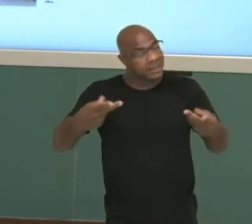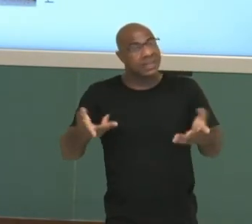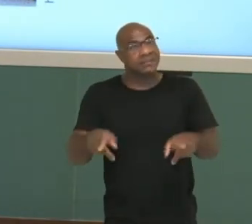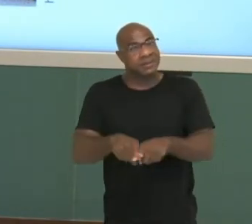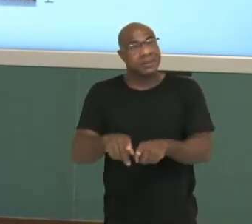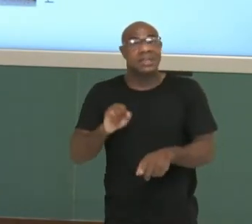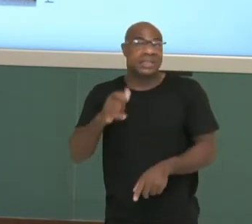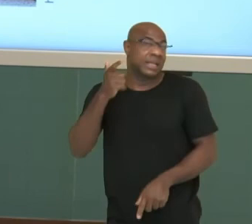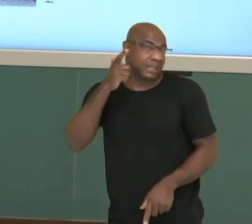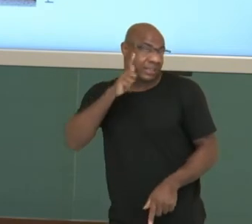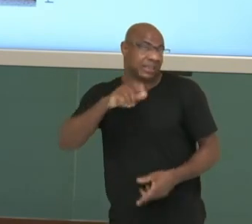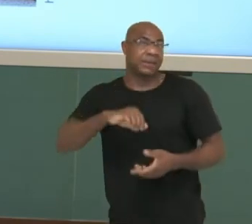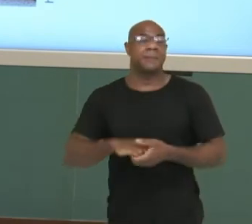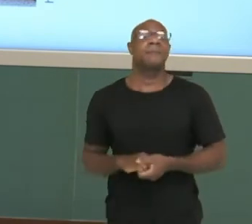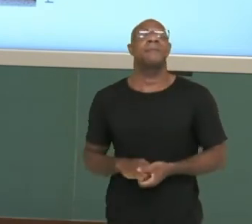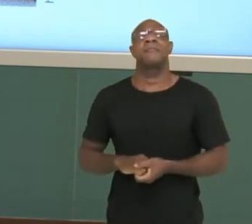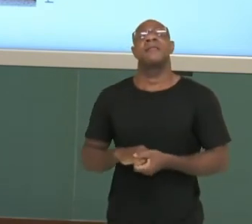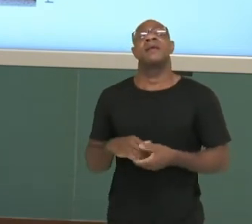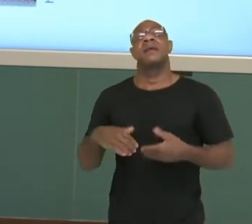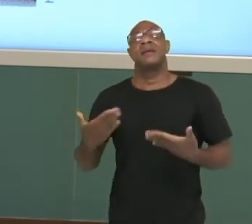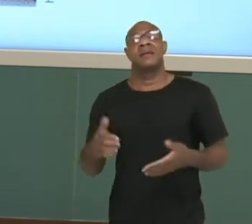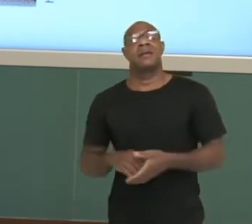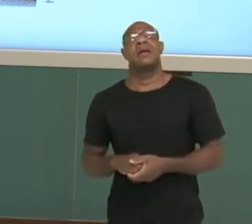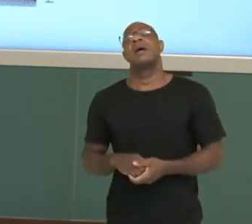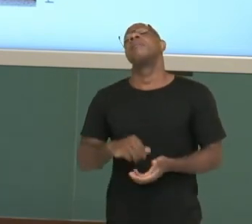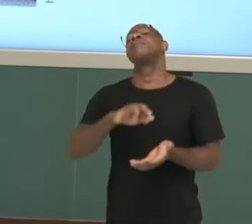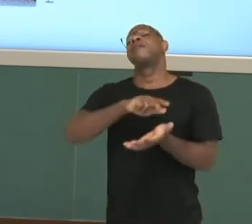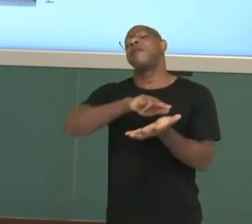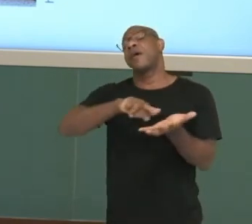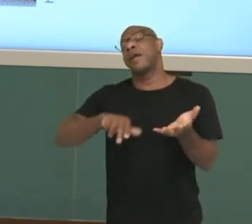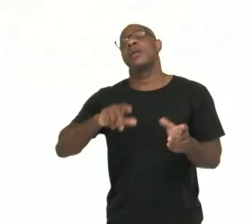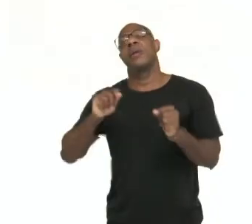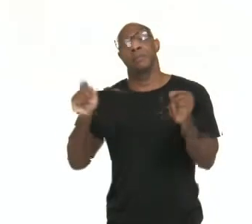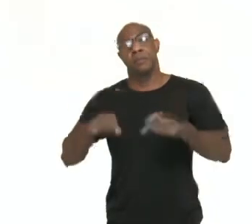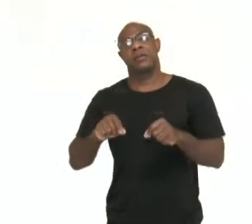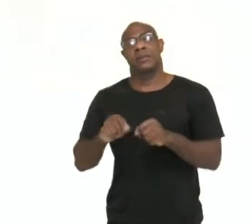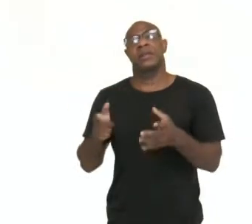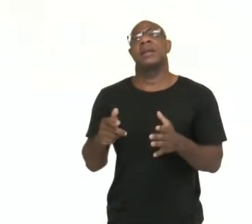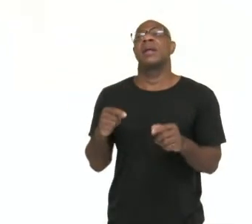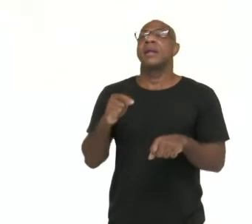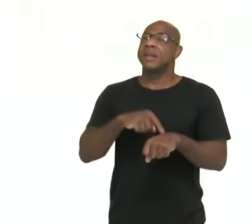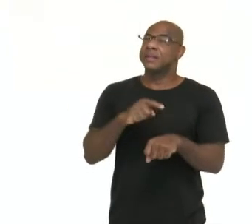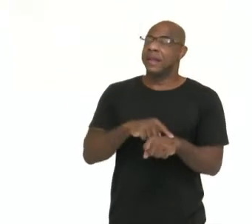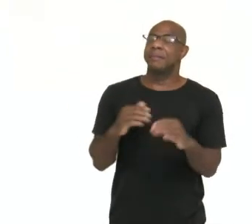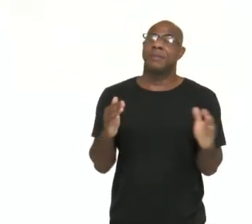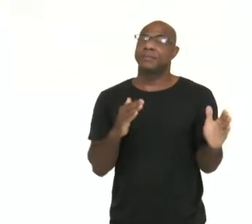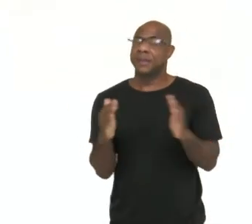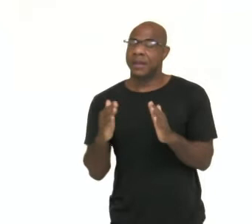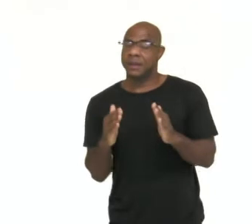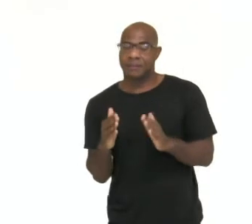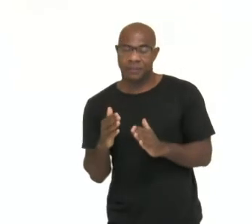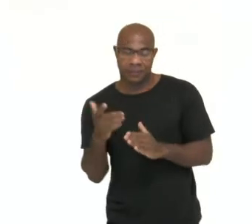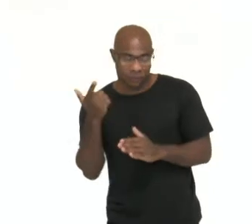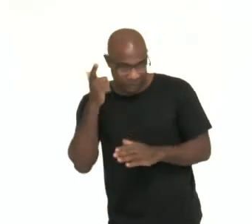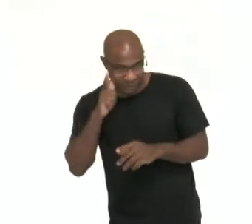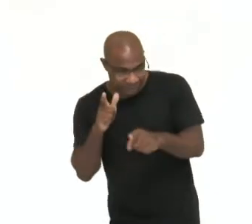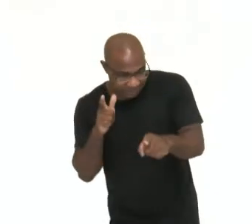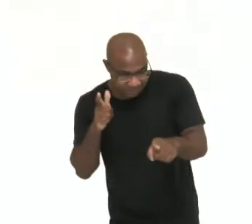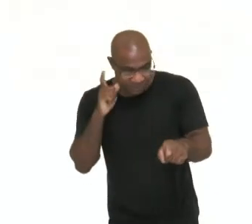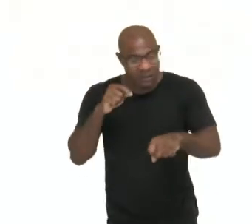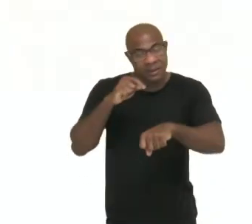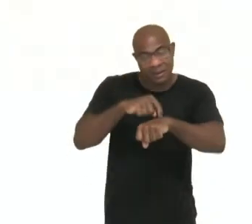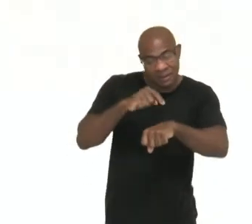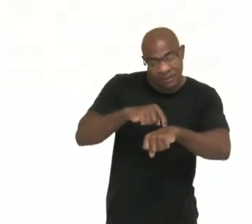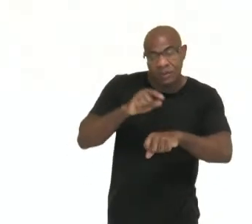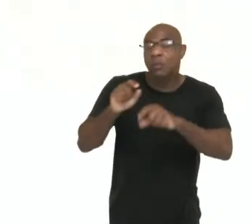um próximo movimento. As variantes podem incluir limite de tempo para se acertar, formação de grupos, penalidades para